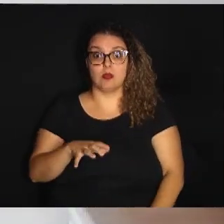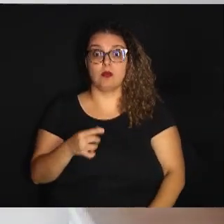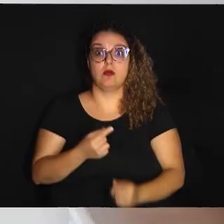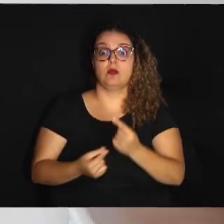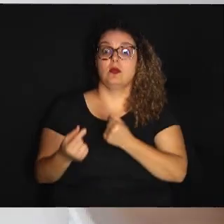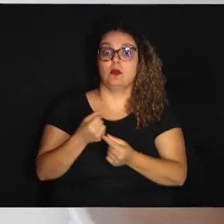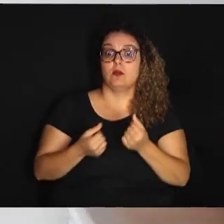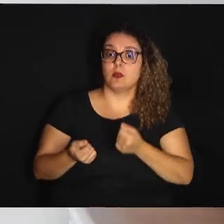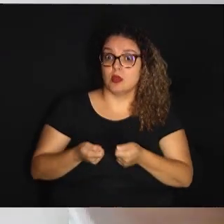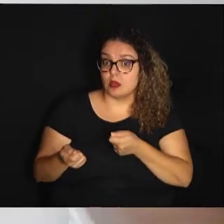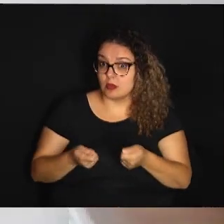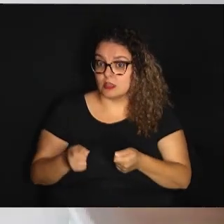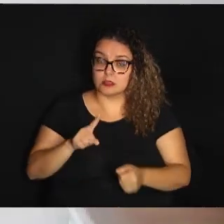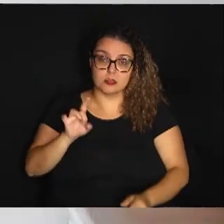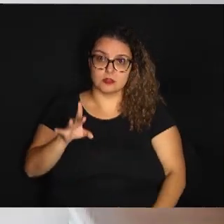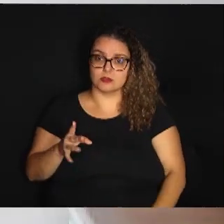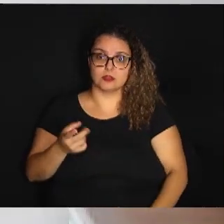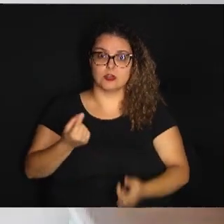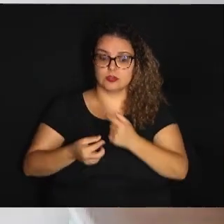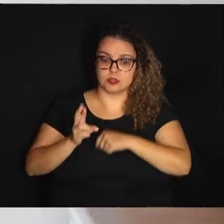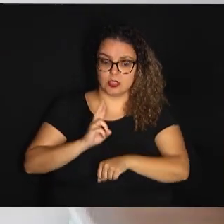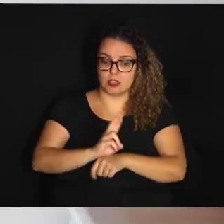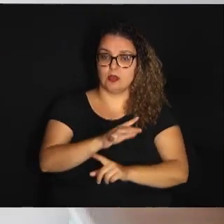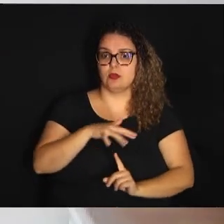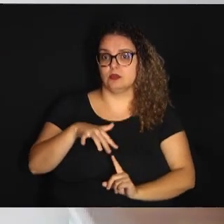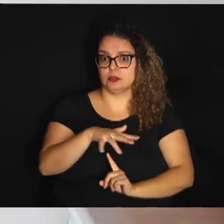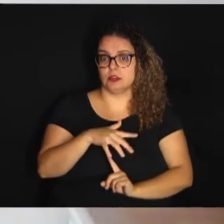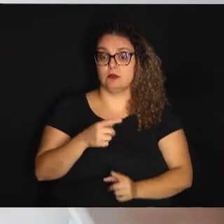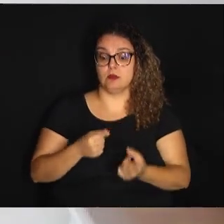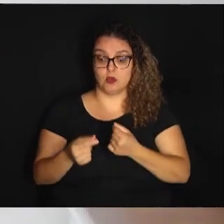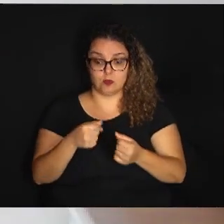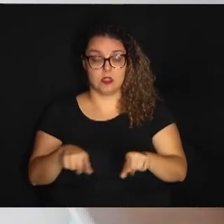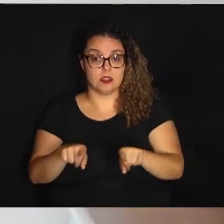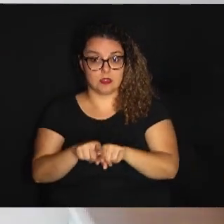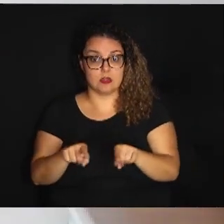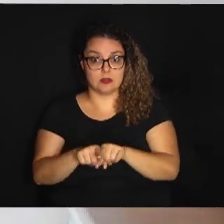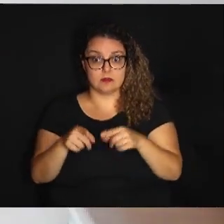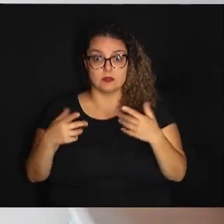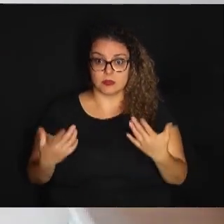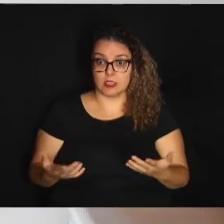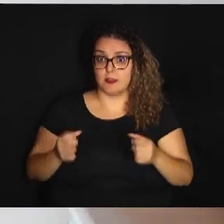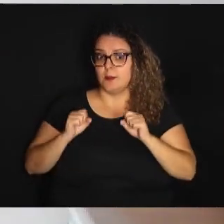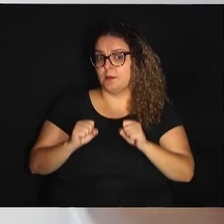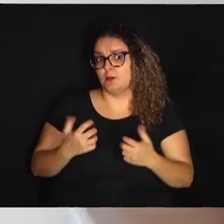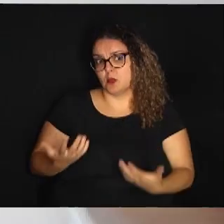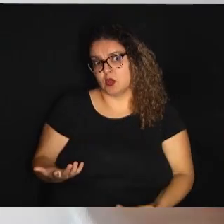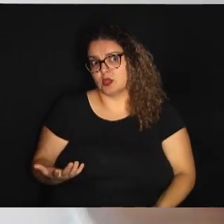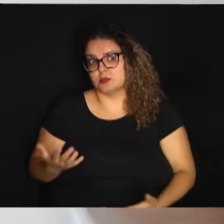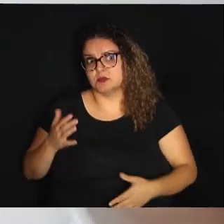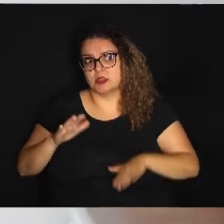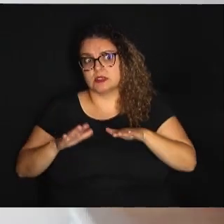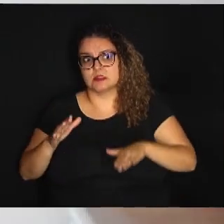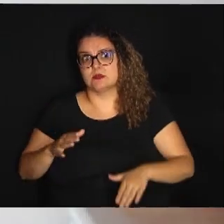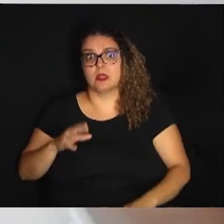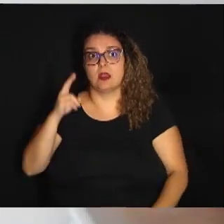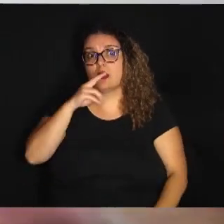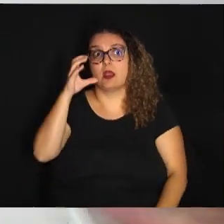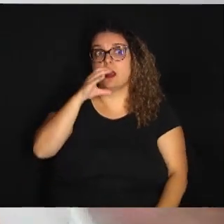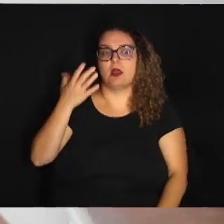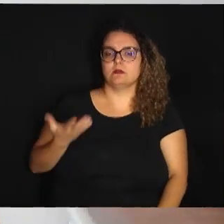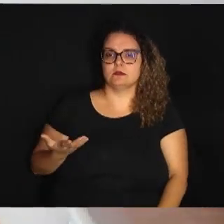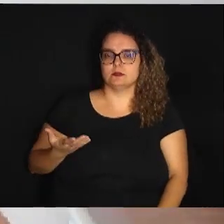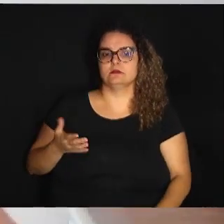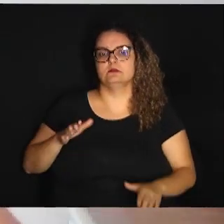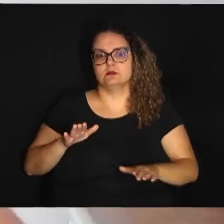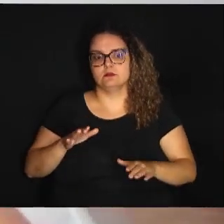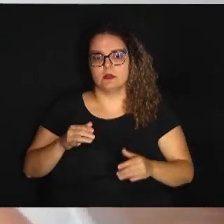representa, sim, uma economia não só de recursos naturais, mas uma economia financeira. Então, pode ser que não seja